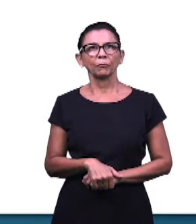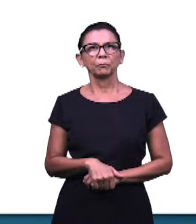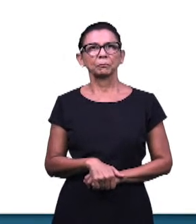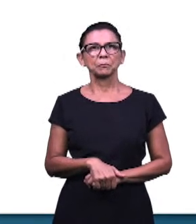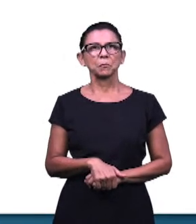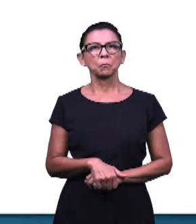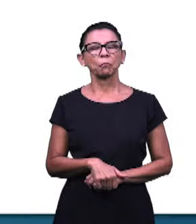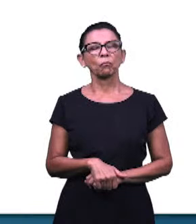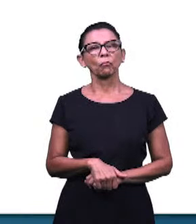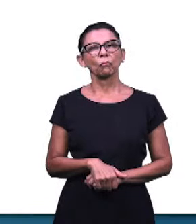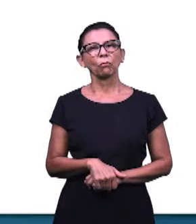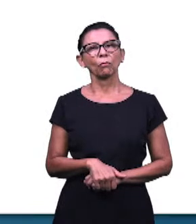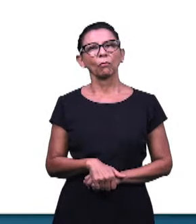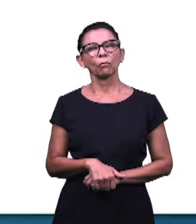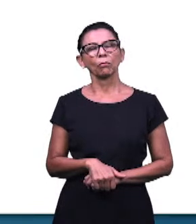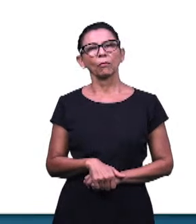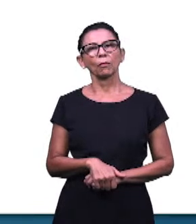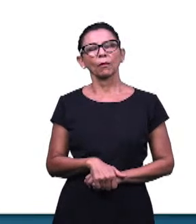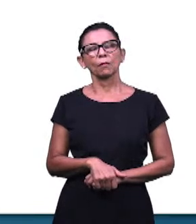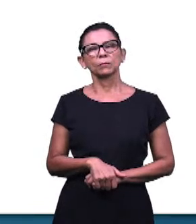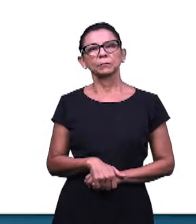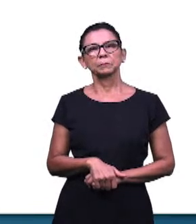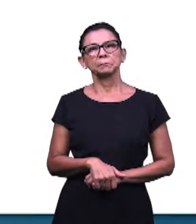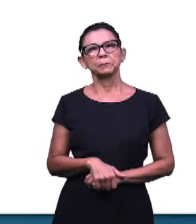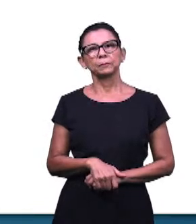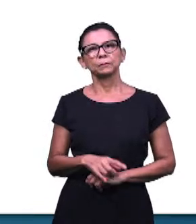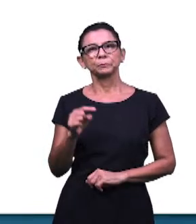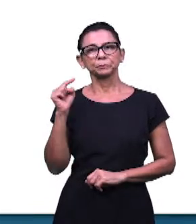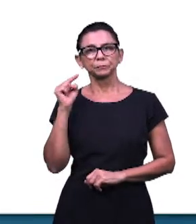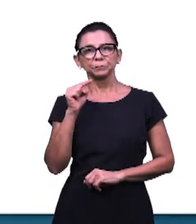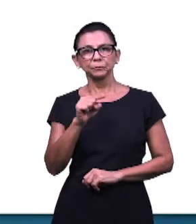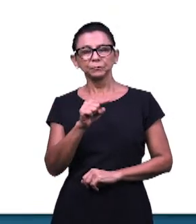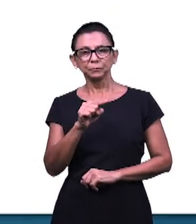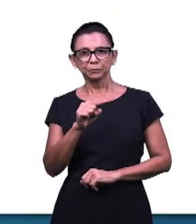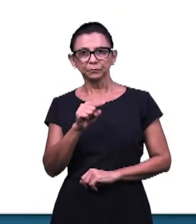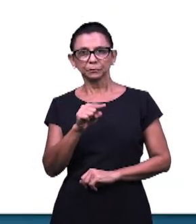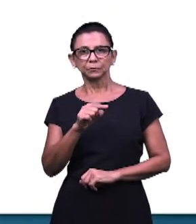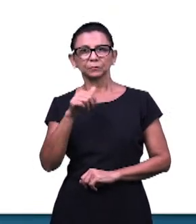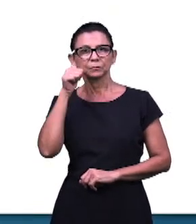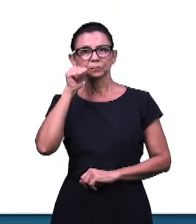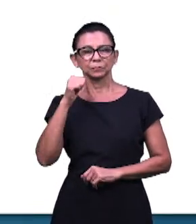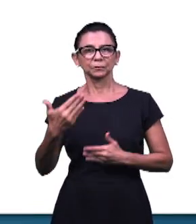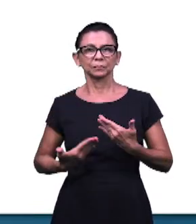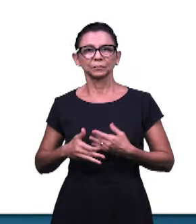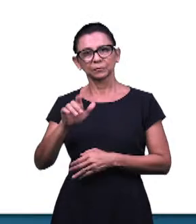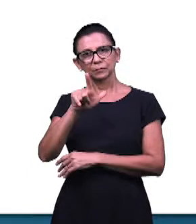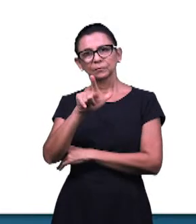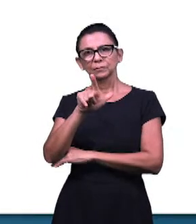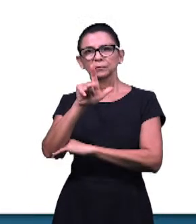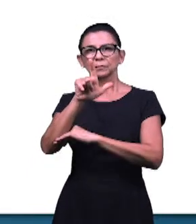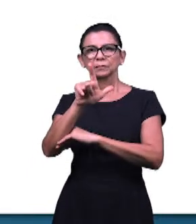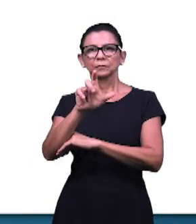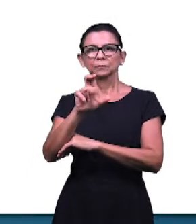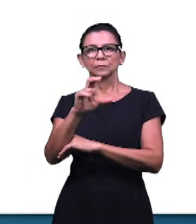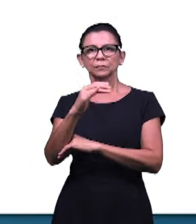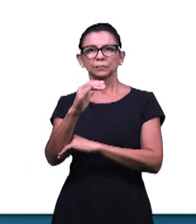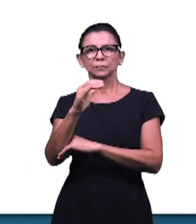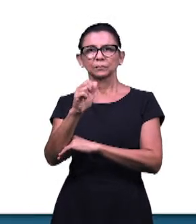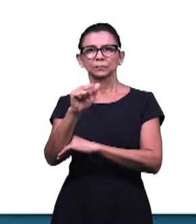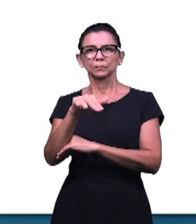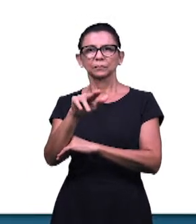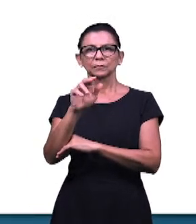em Cambridge. E ali a nossa irmã Luciana Lacerda Leite, ela escreveu